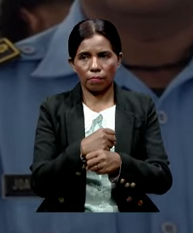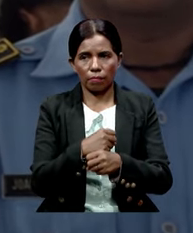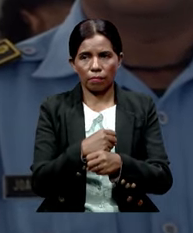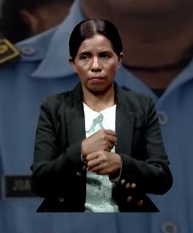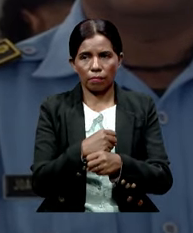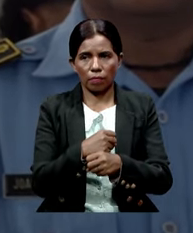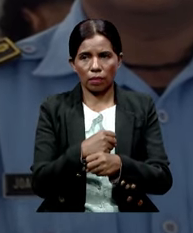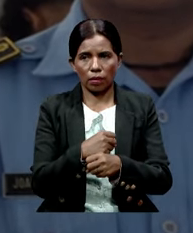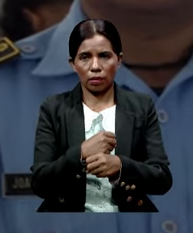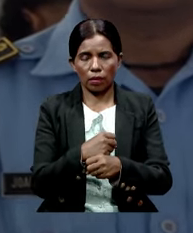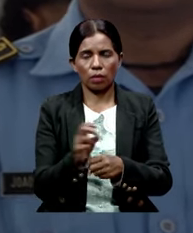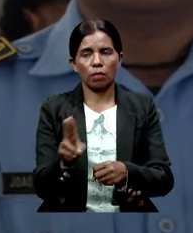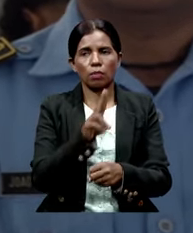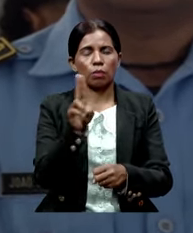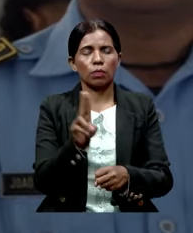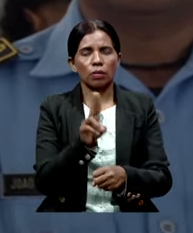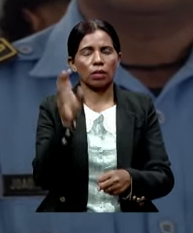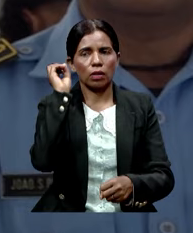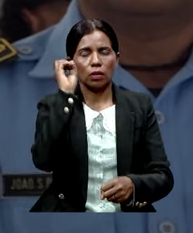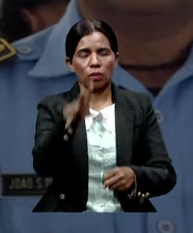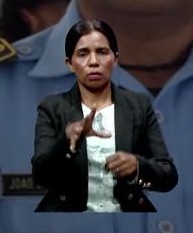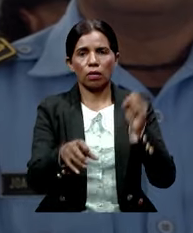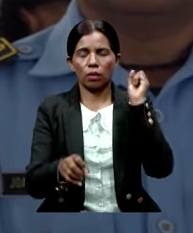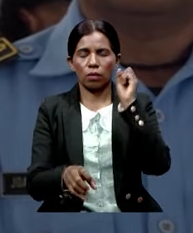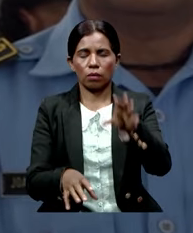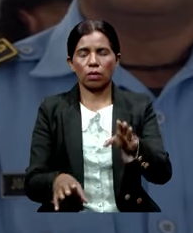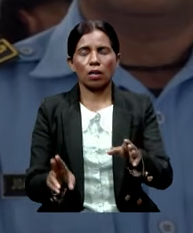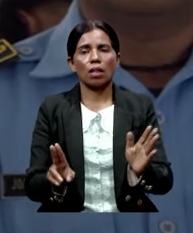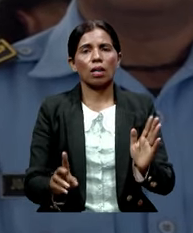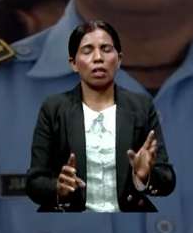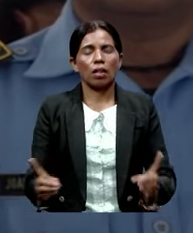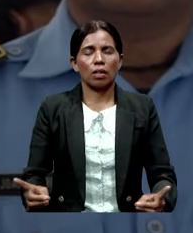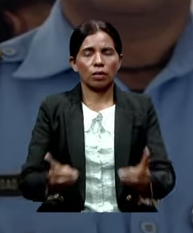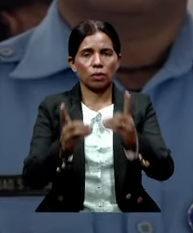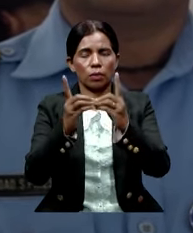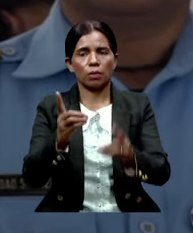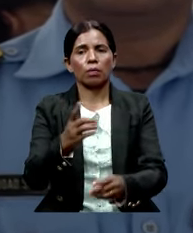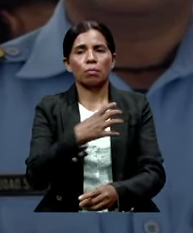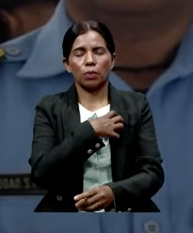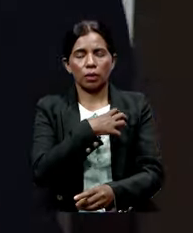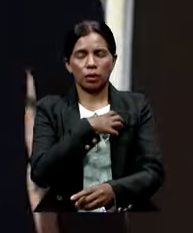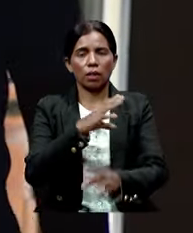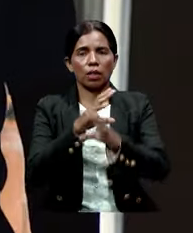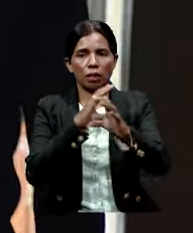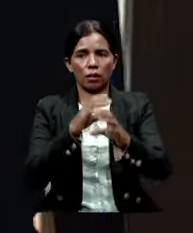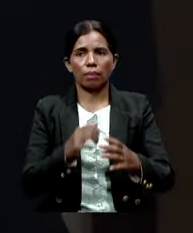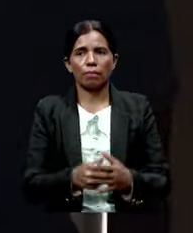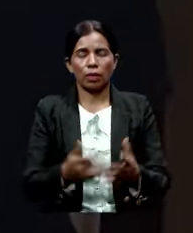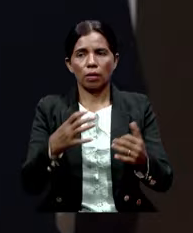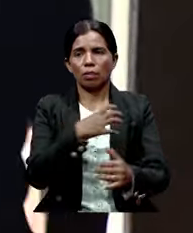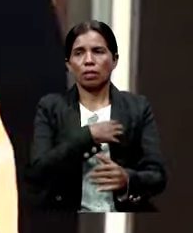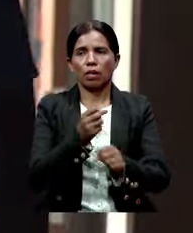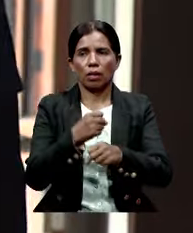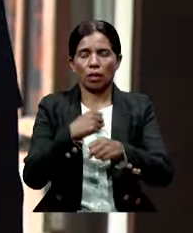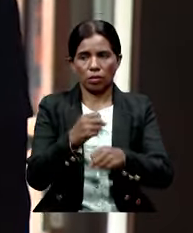obstrução autoridade público tamba sira tuda hasuru segurança era wangira ba halo ato saumba sira da daune penetele halo